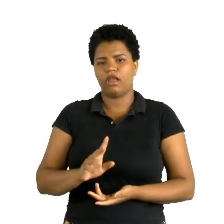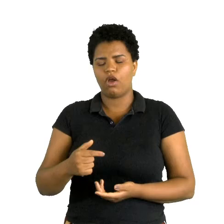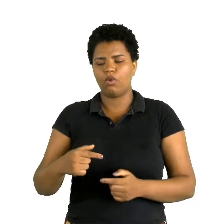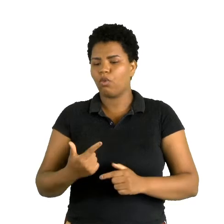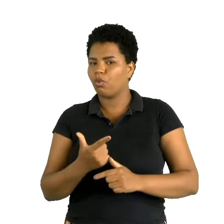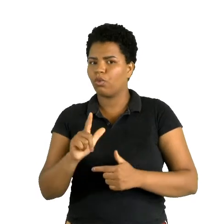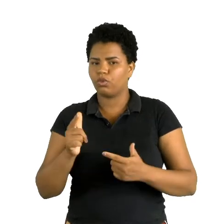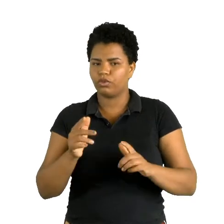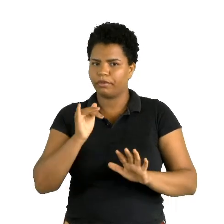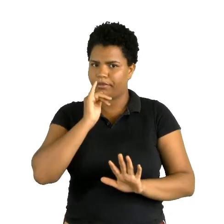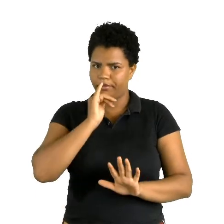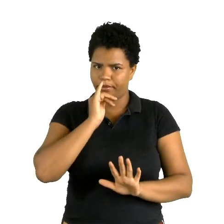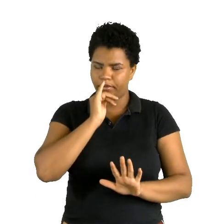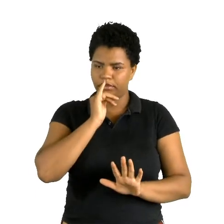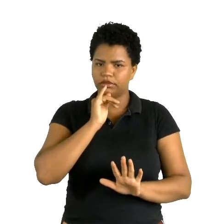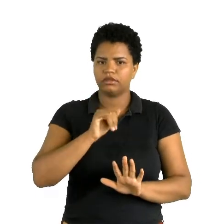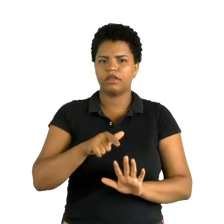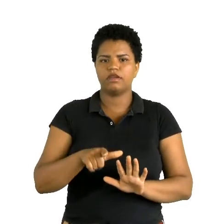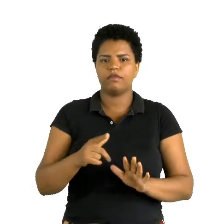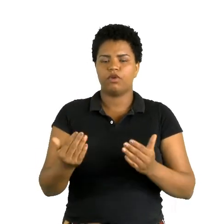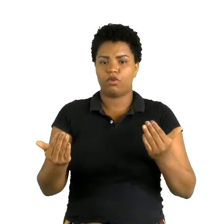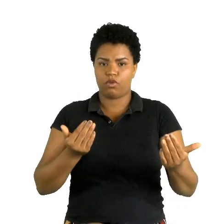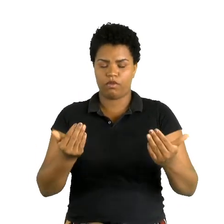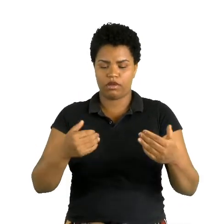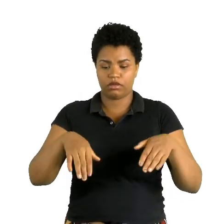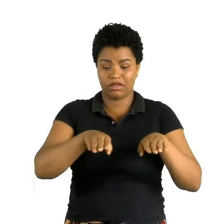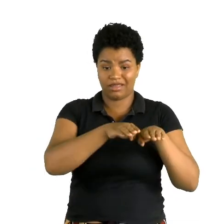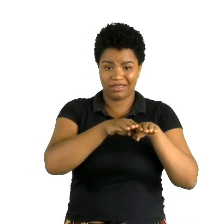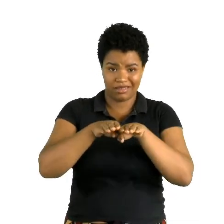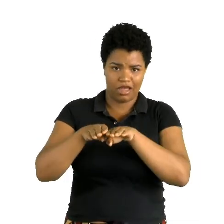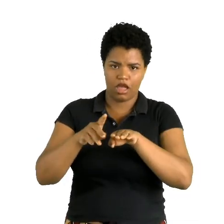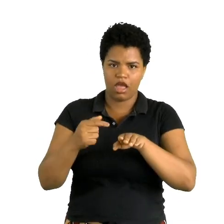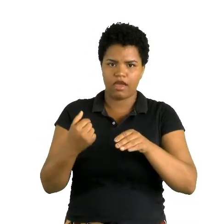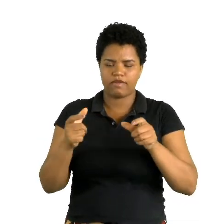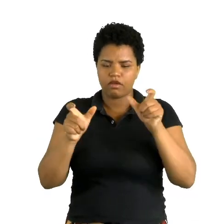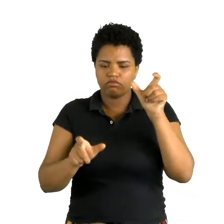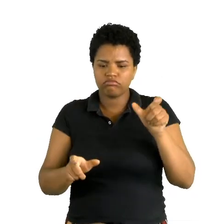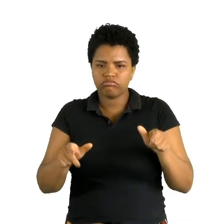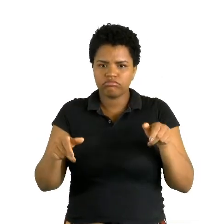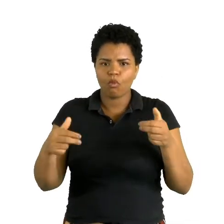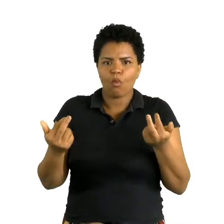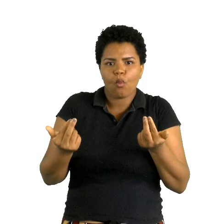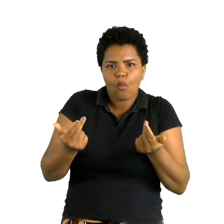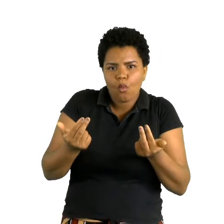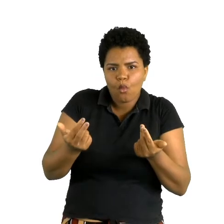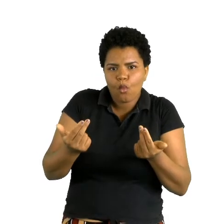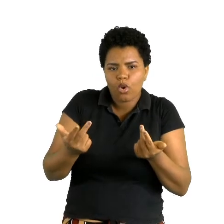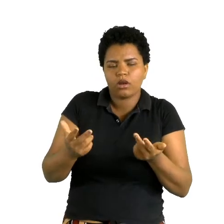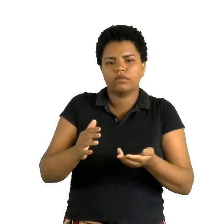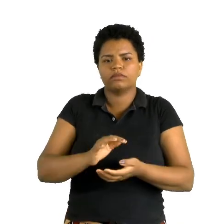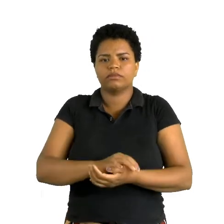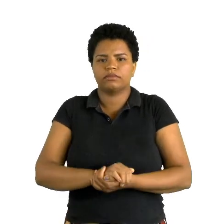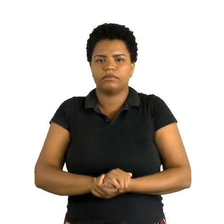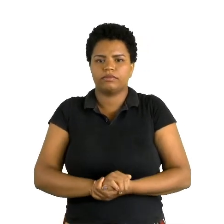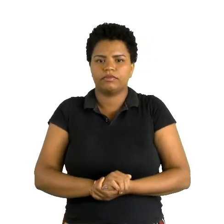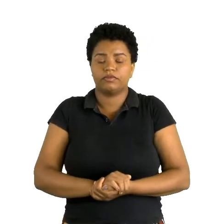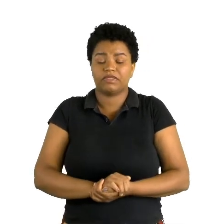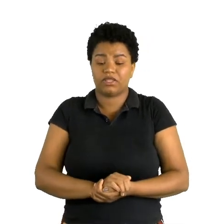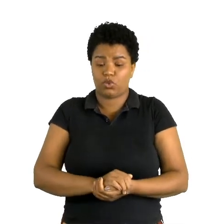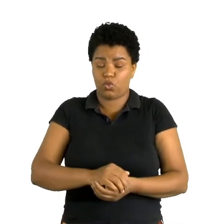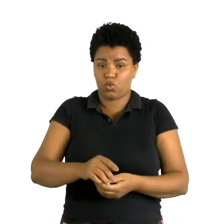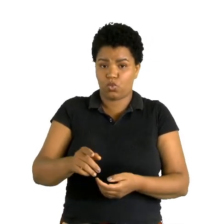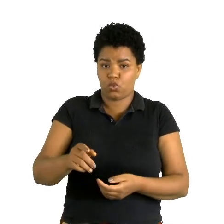no grau comparativo de igualdade a gente igualava os dois elementos, comparava de formas iguais, no